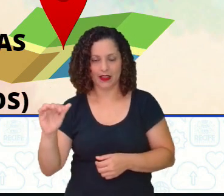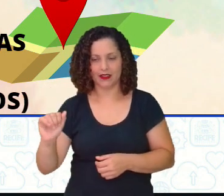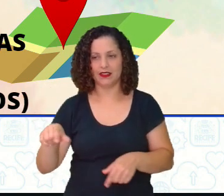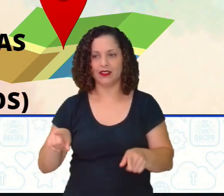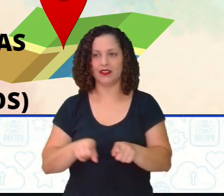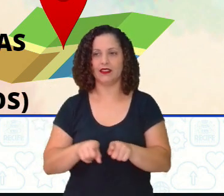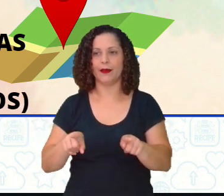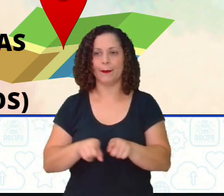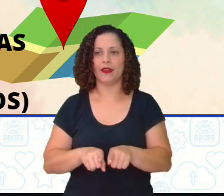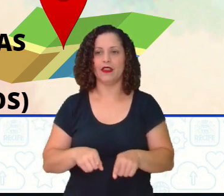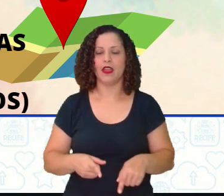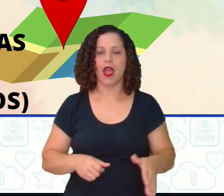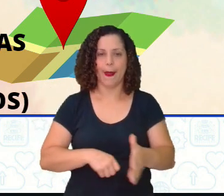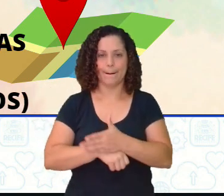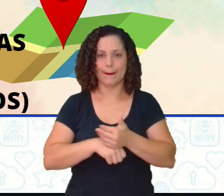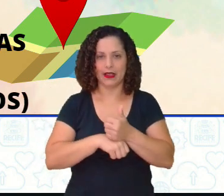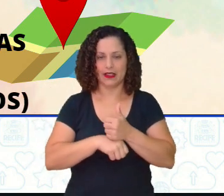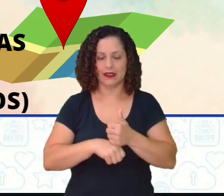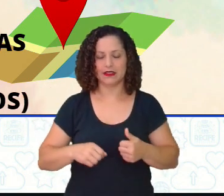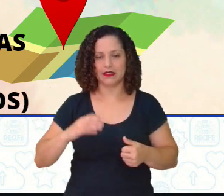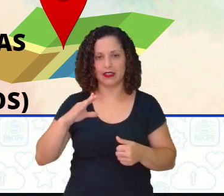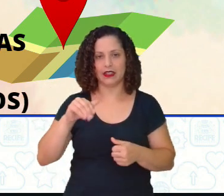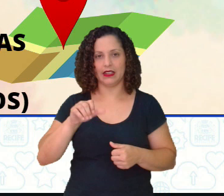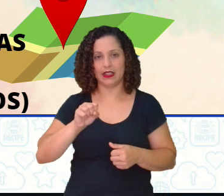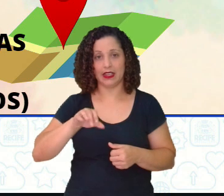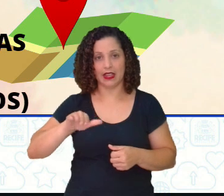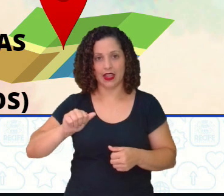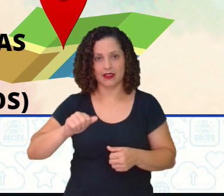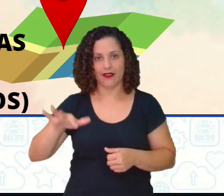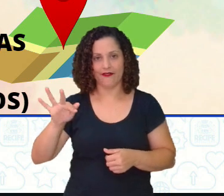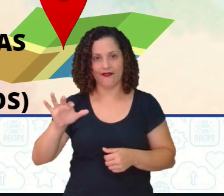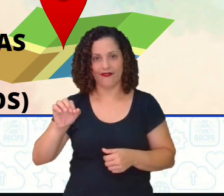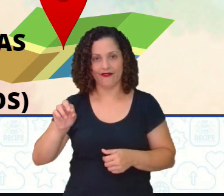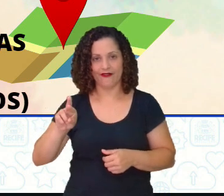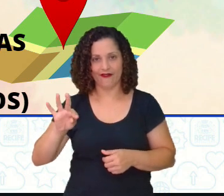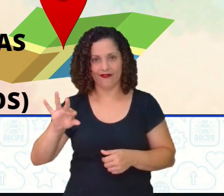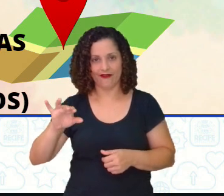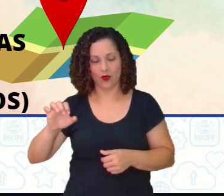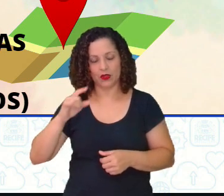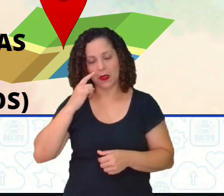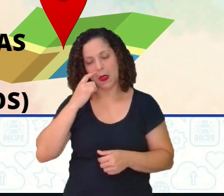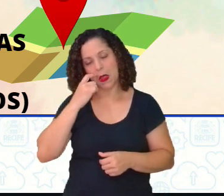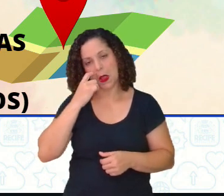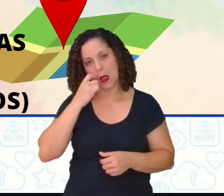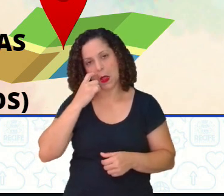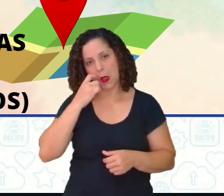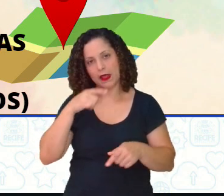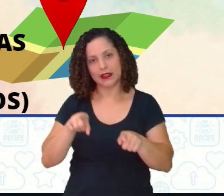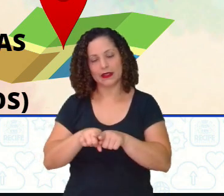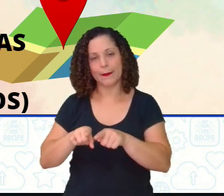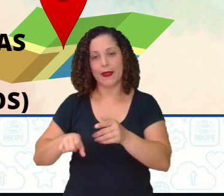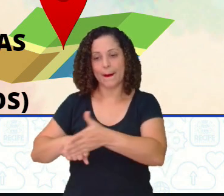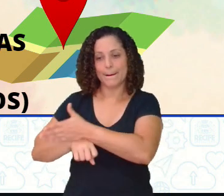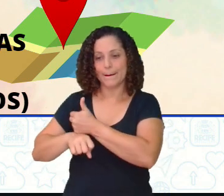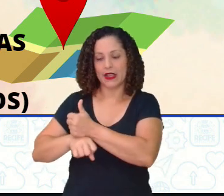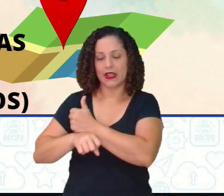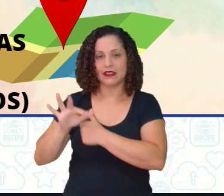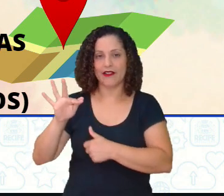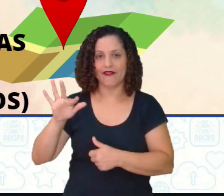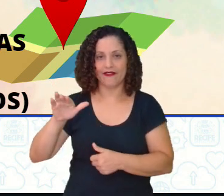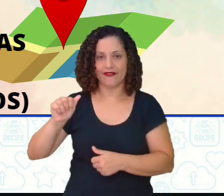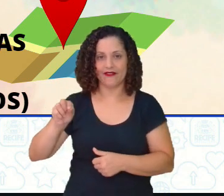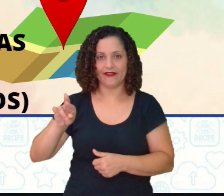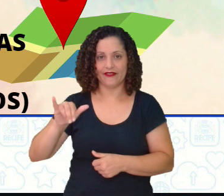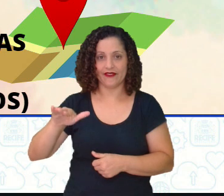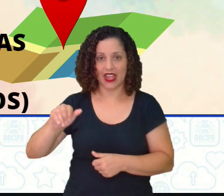a Praça de Casa Forte, né, que fica lá no bairro de Casa Forte mesmo, e a Praça Farias Neves, que fica ali em Dois Irmãos, bem